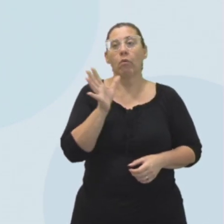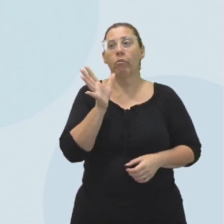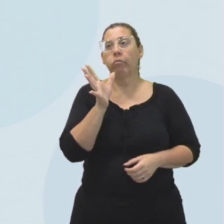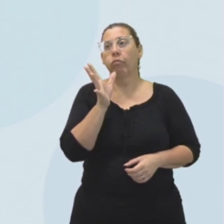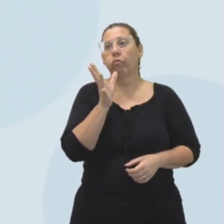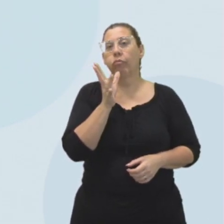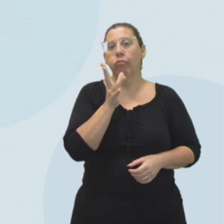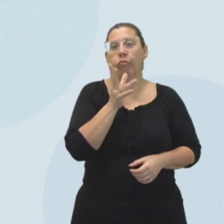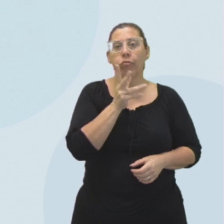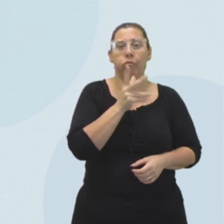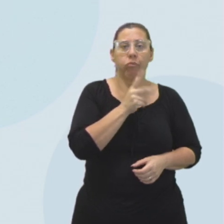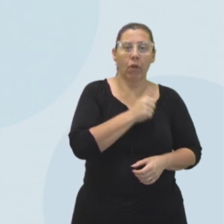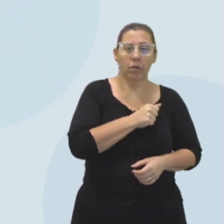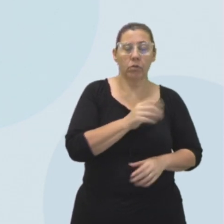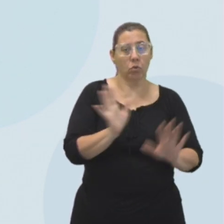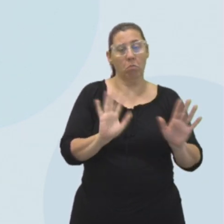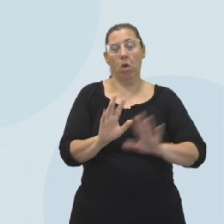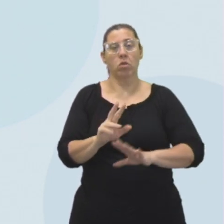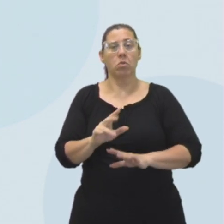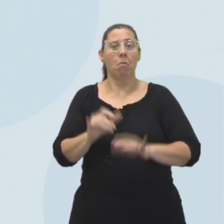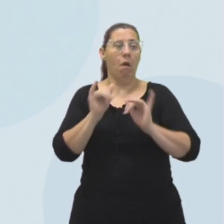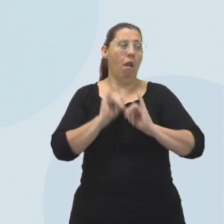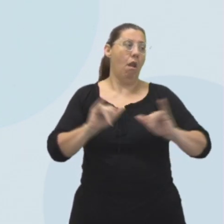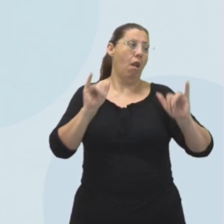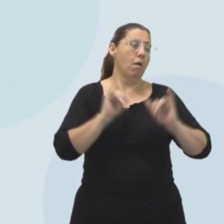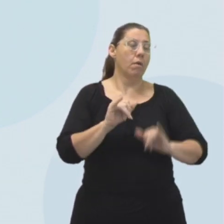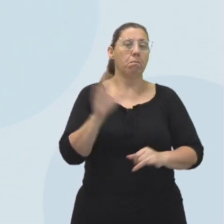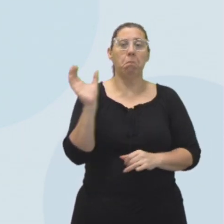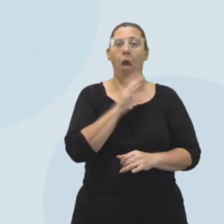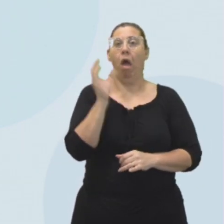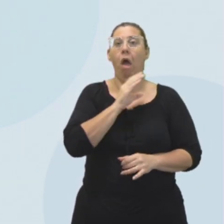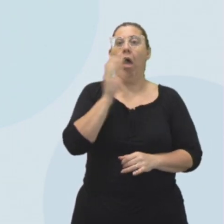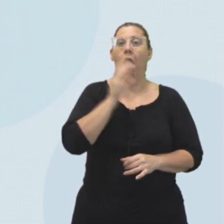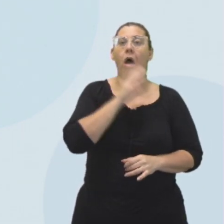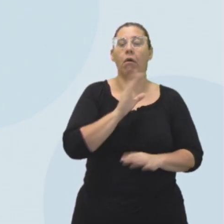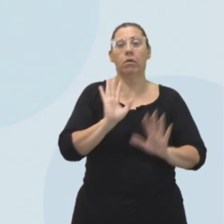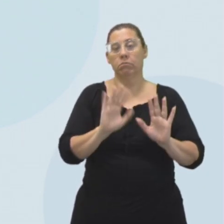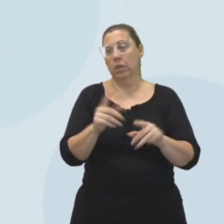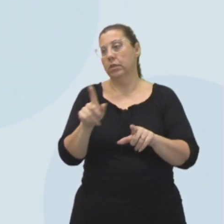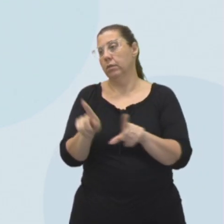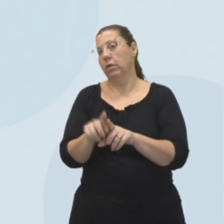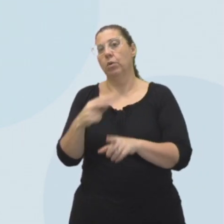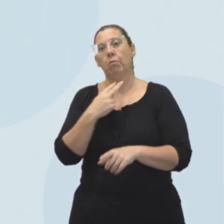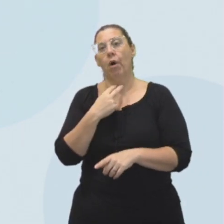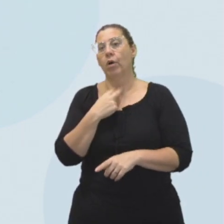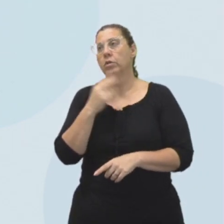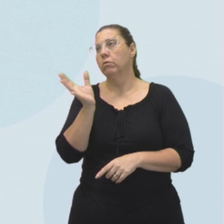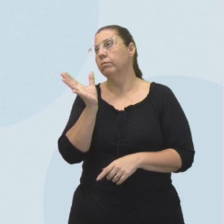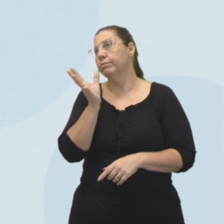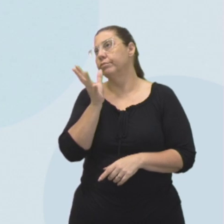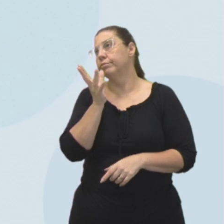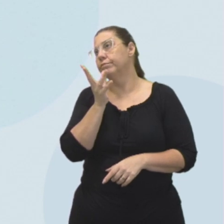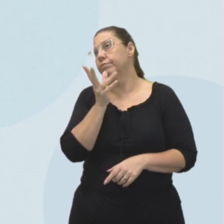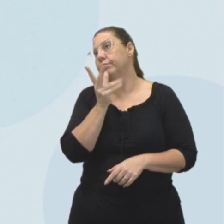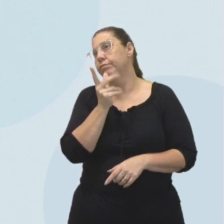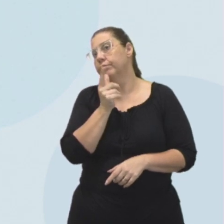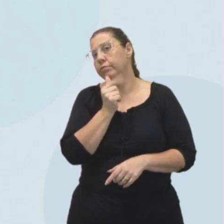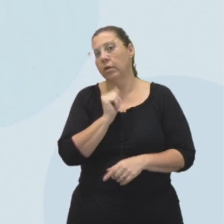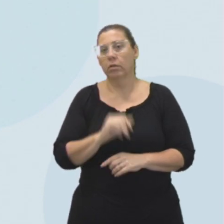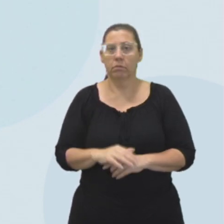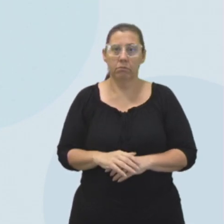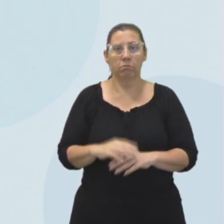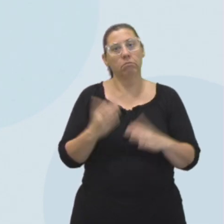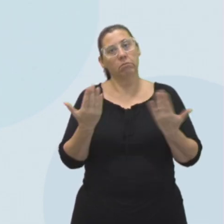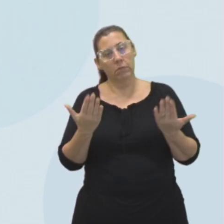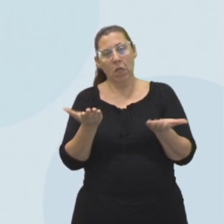Não dá para criar uma narrativa falando muito rápido, mas também não dá para criar uma narrativa falando devagar.